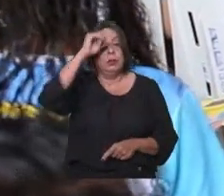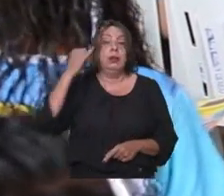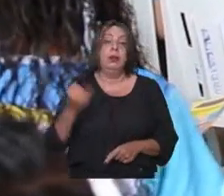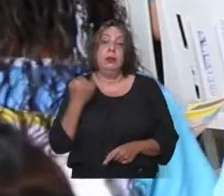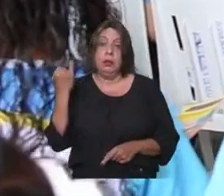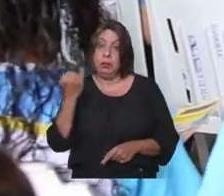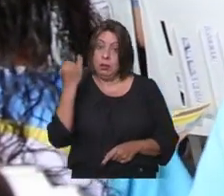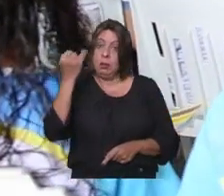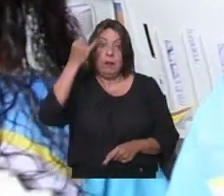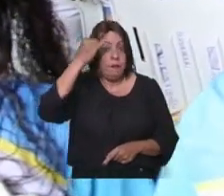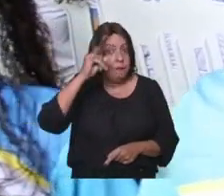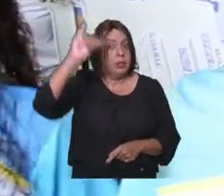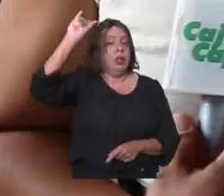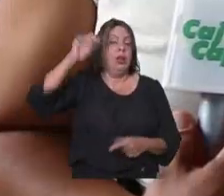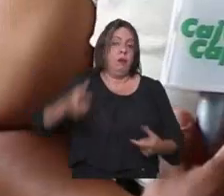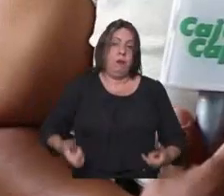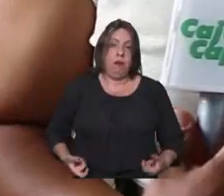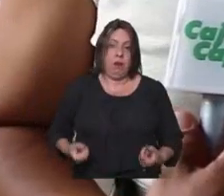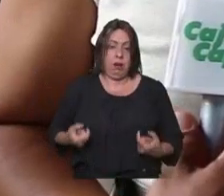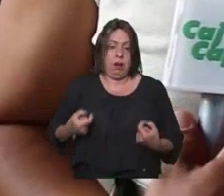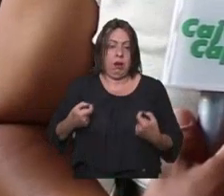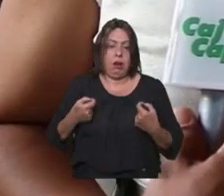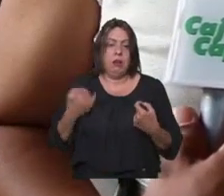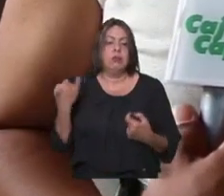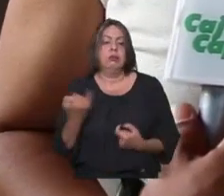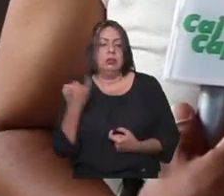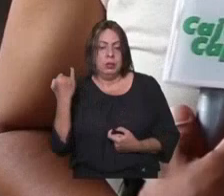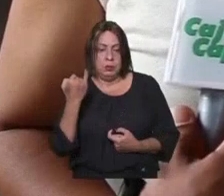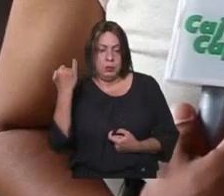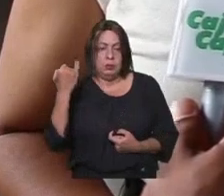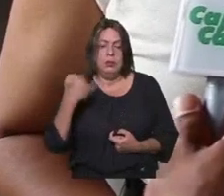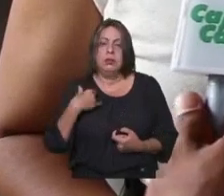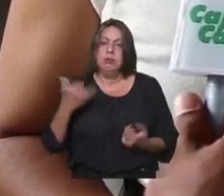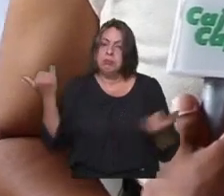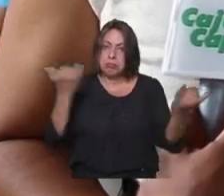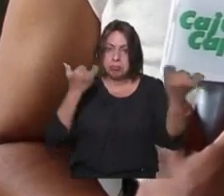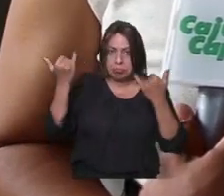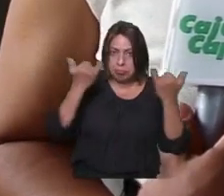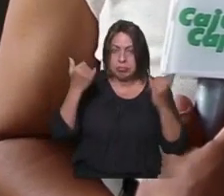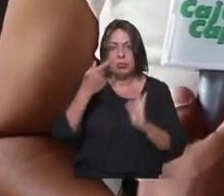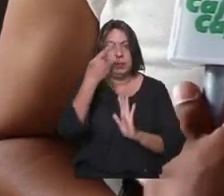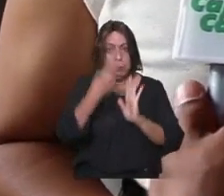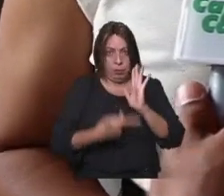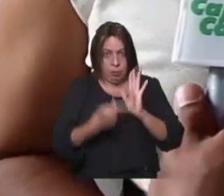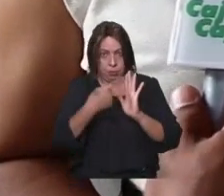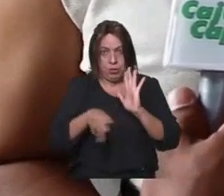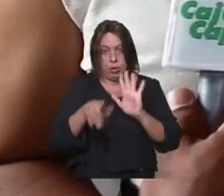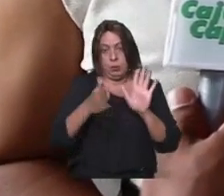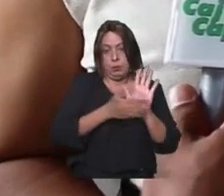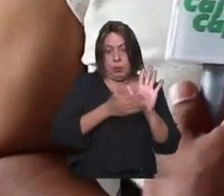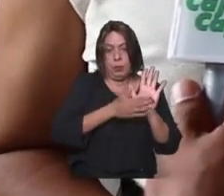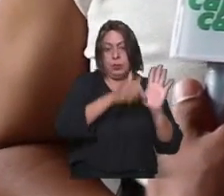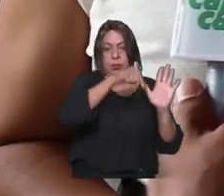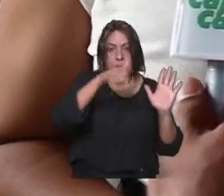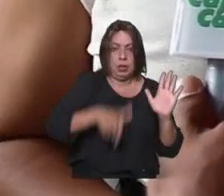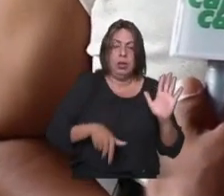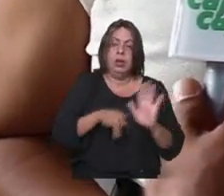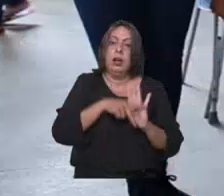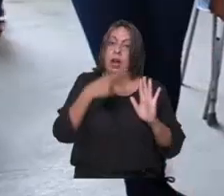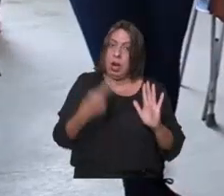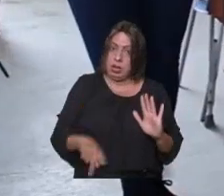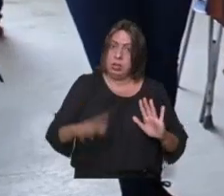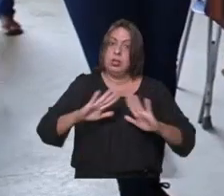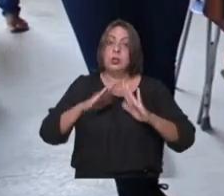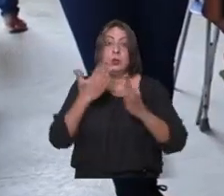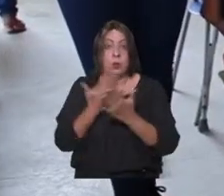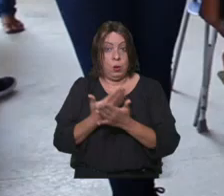da prevenção do câncer. Foi muito importante receber esse projeto, essa proposta aqui para uma de nossas unidades